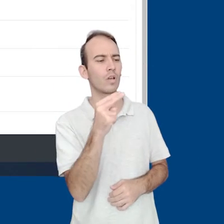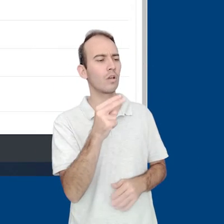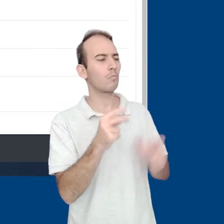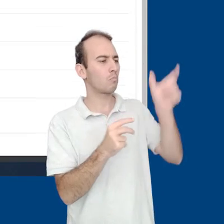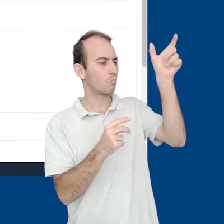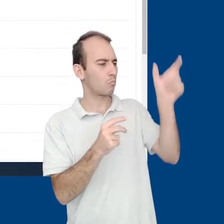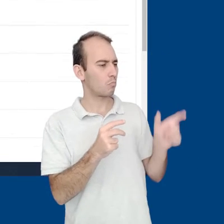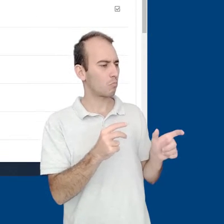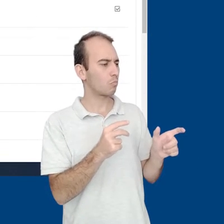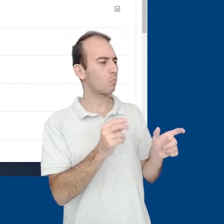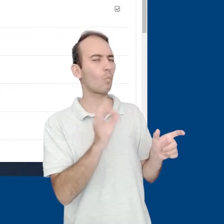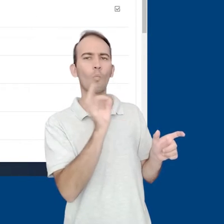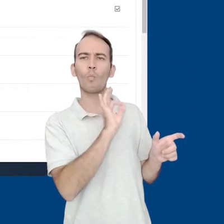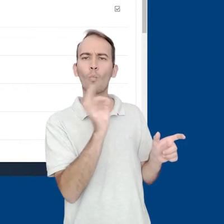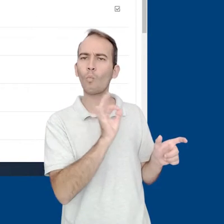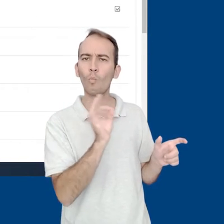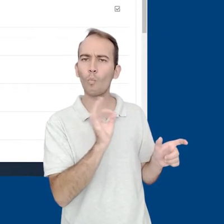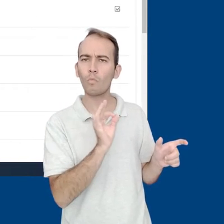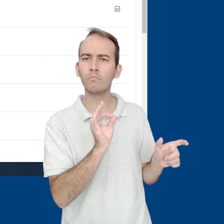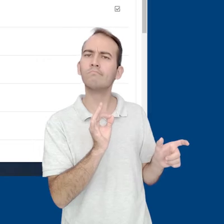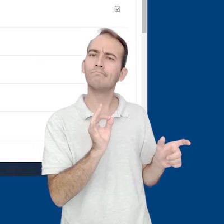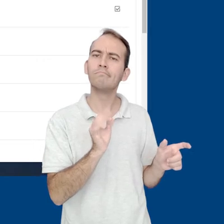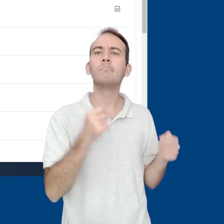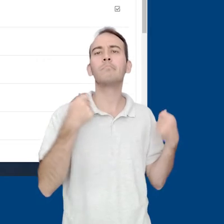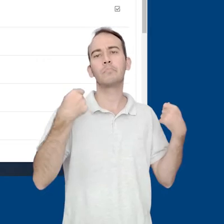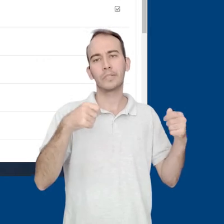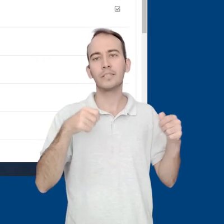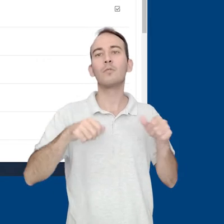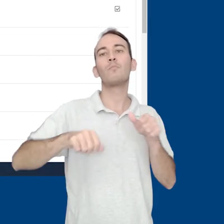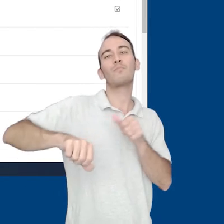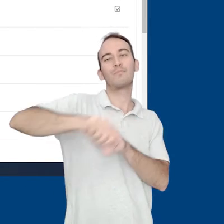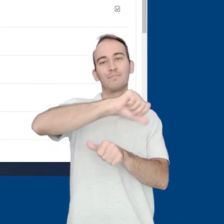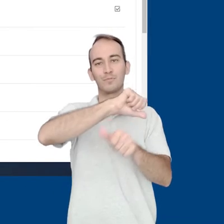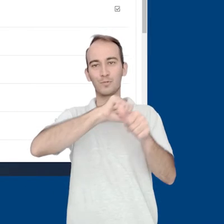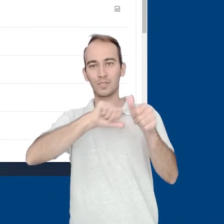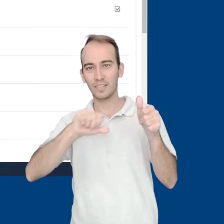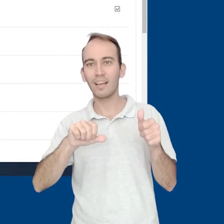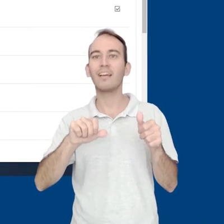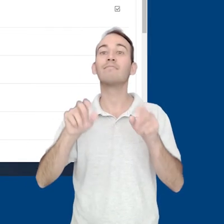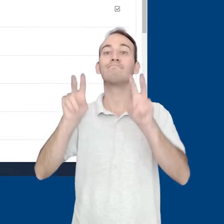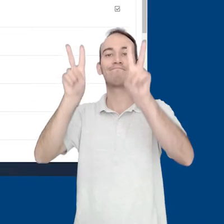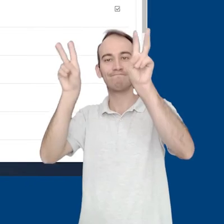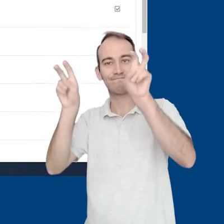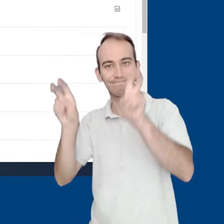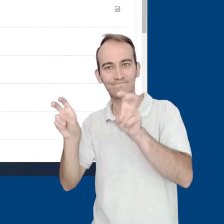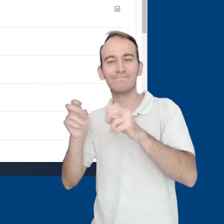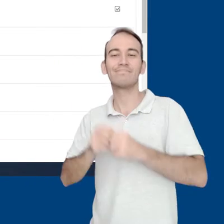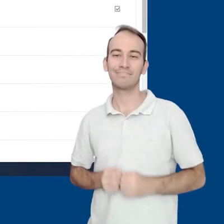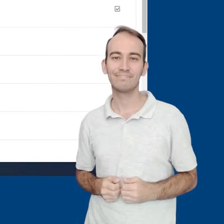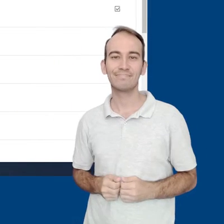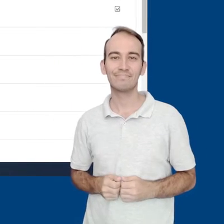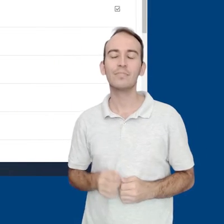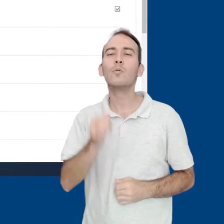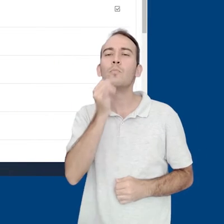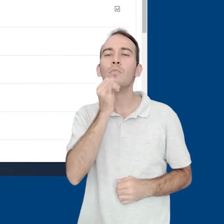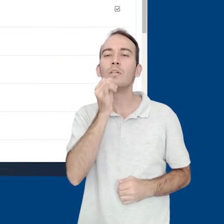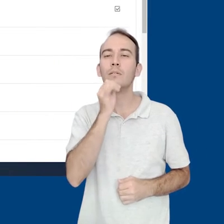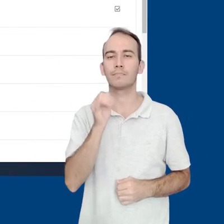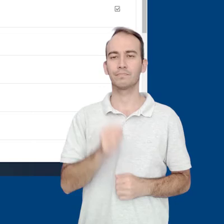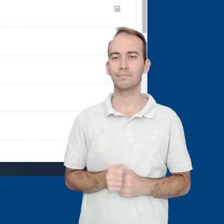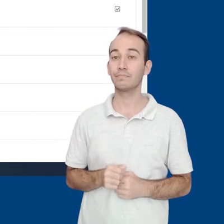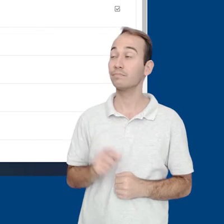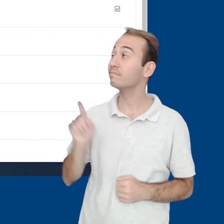esquerda, isso pode ser devido a uma diferença no tema. Sugerimos, então,